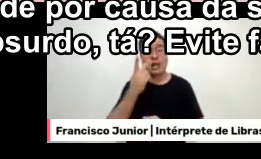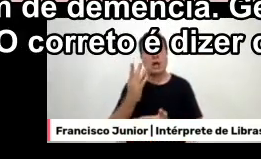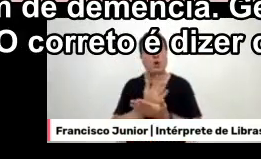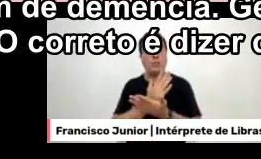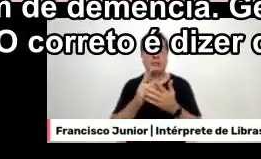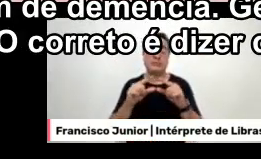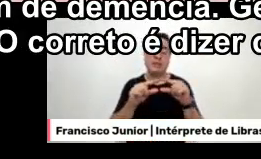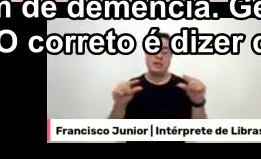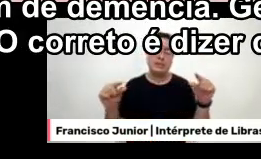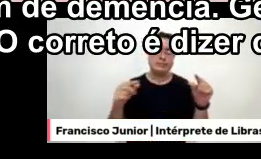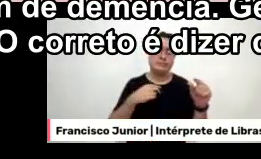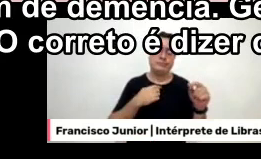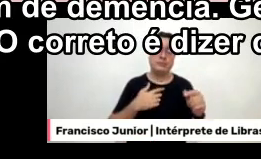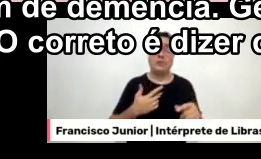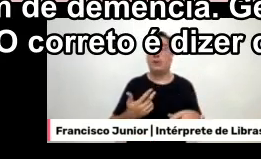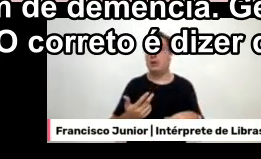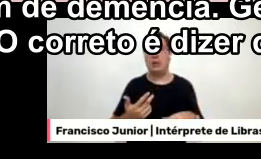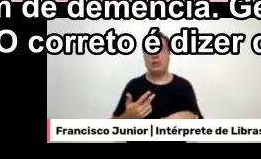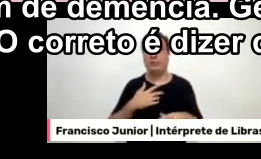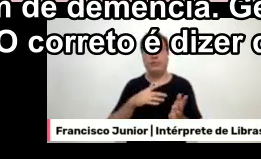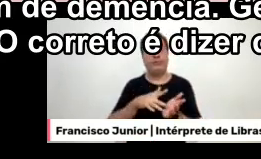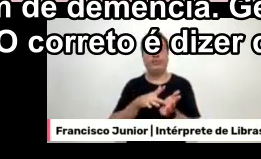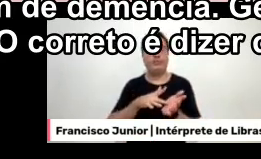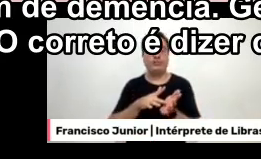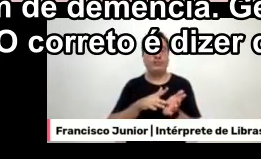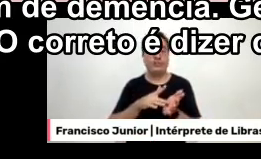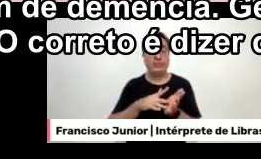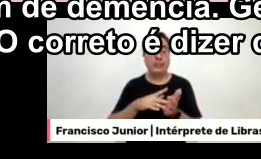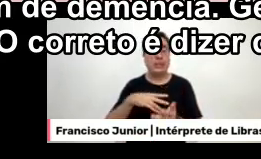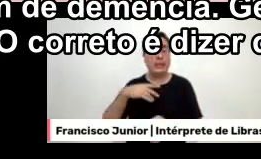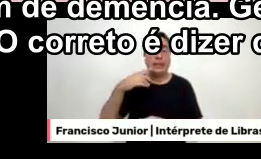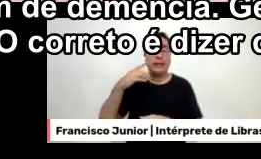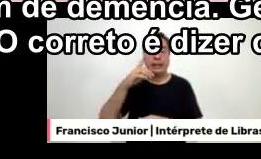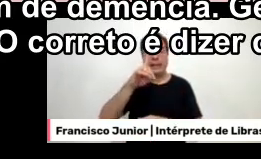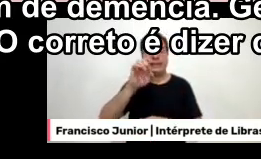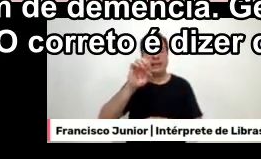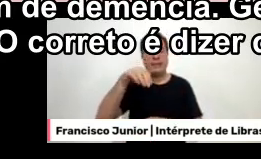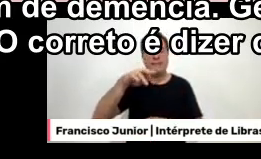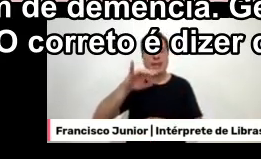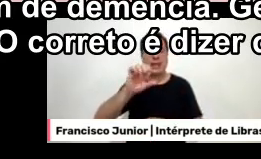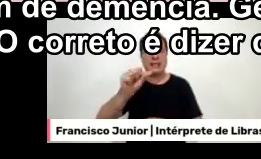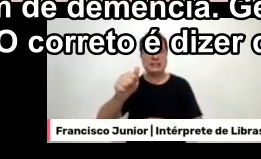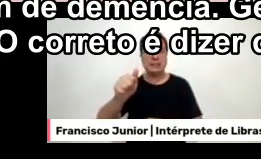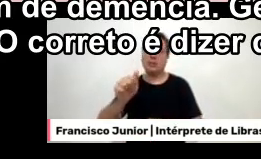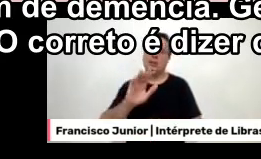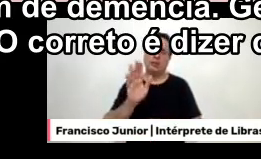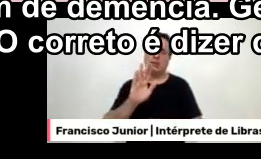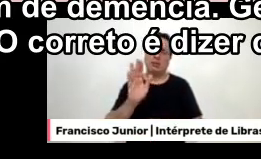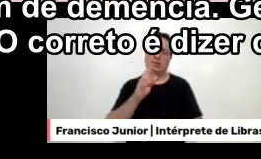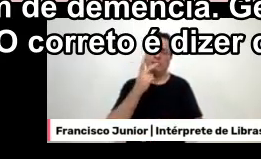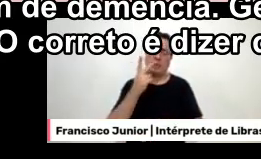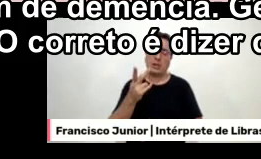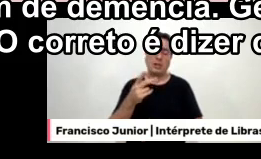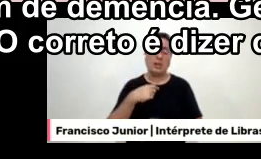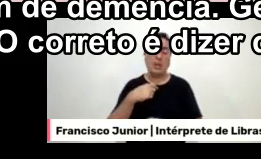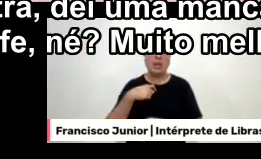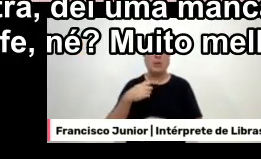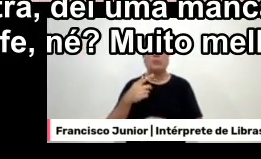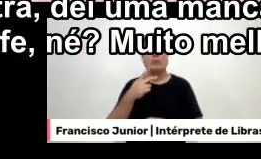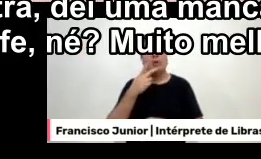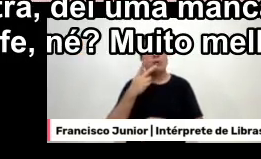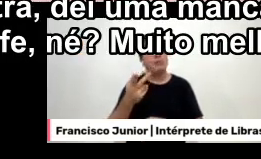como, fingir demência. Gente, não se fala isso, tá? O correto é dizer que fiz de